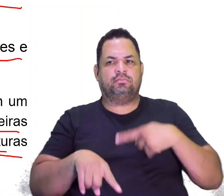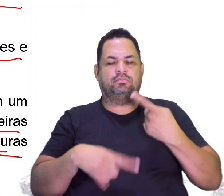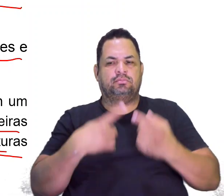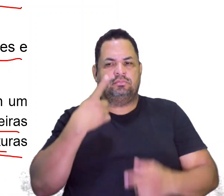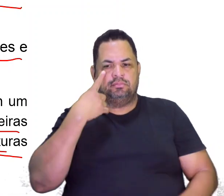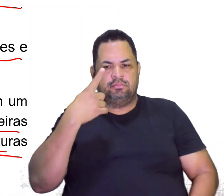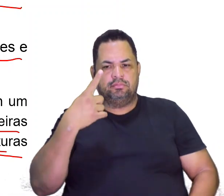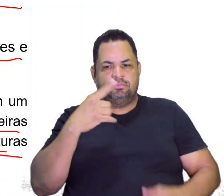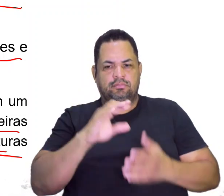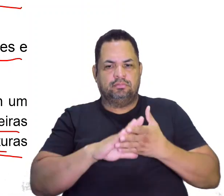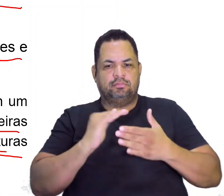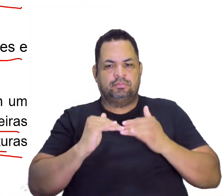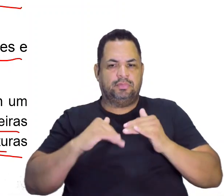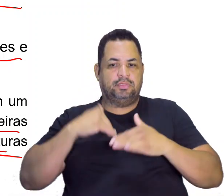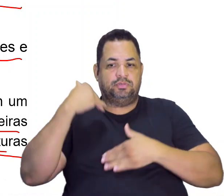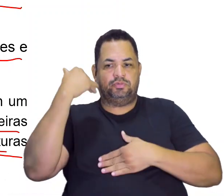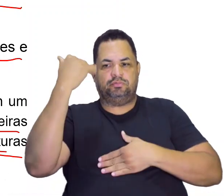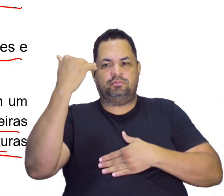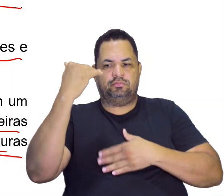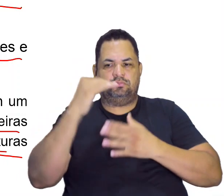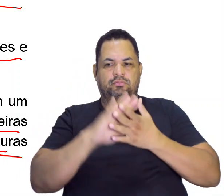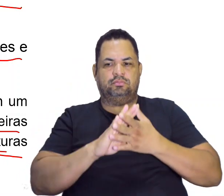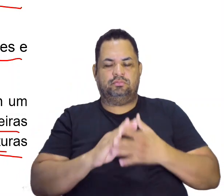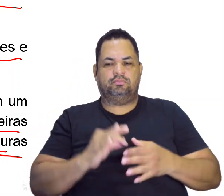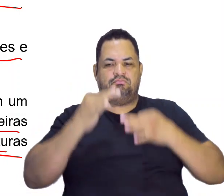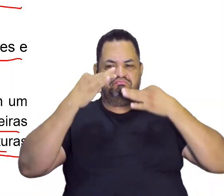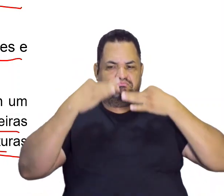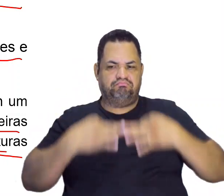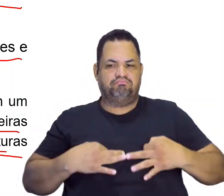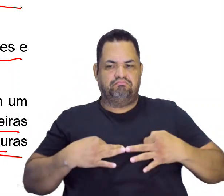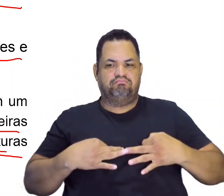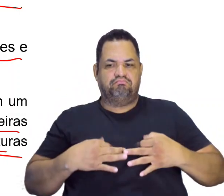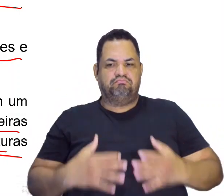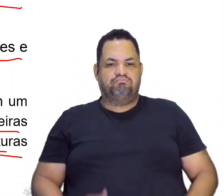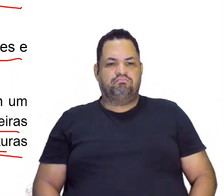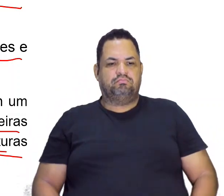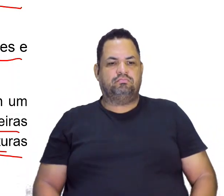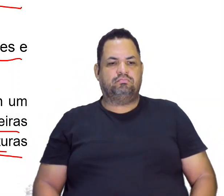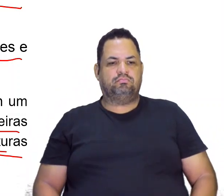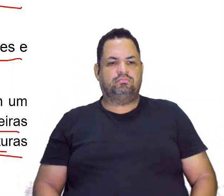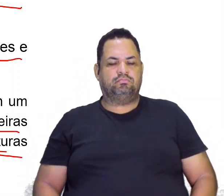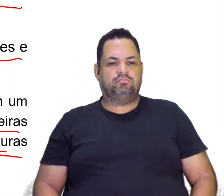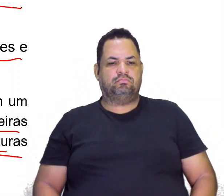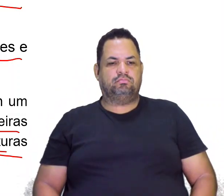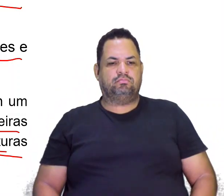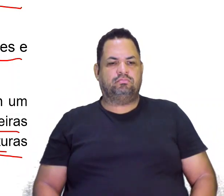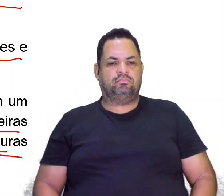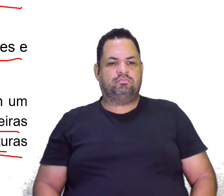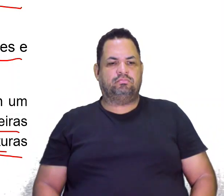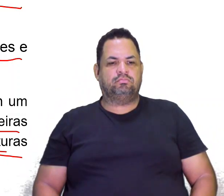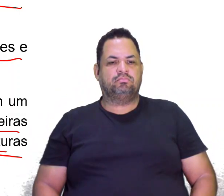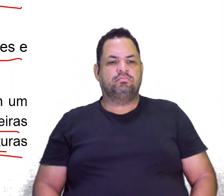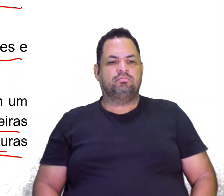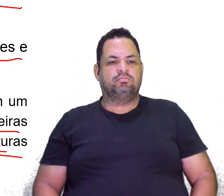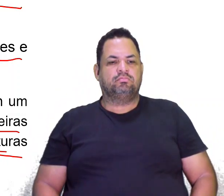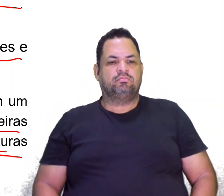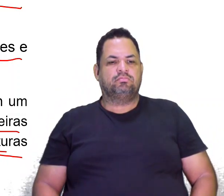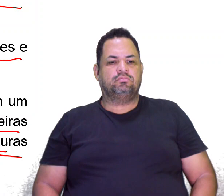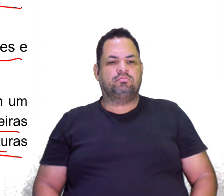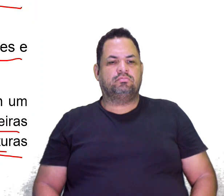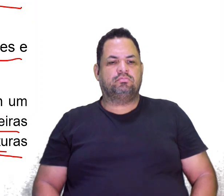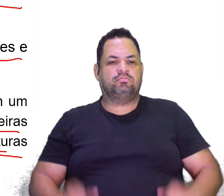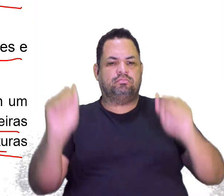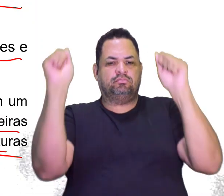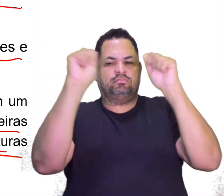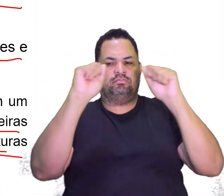ele deu a volta por cima com muita honra, né? E a 5 aqui, isso é verdade também, tá? Essas